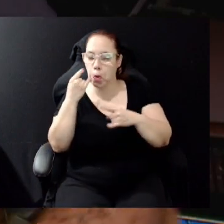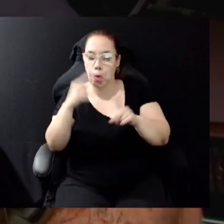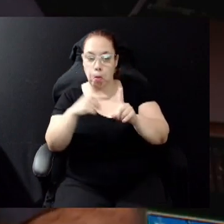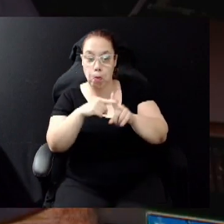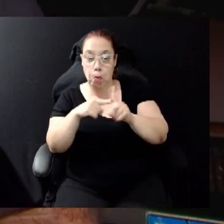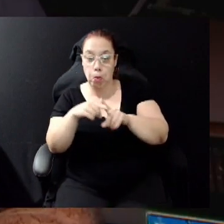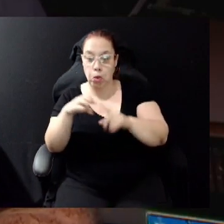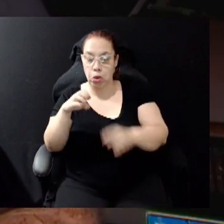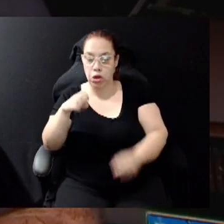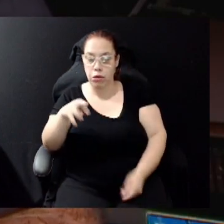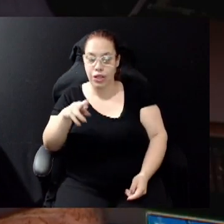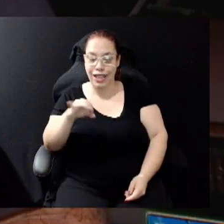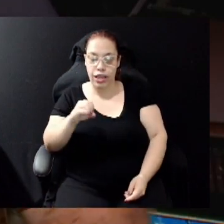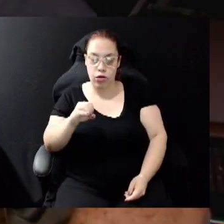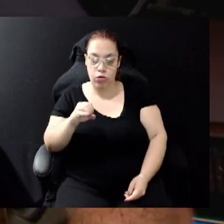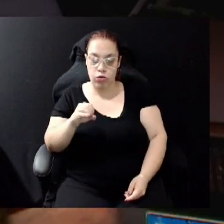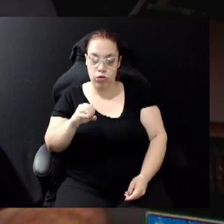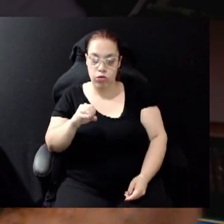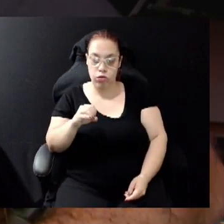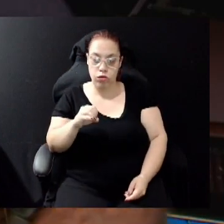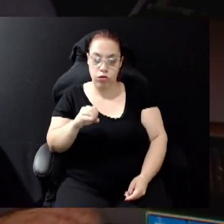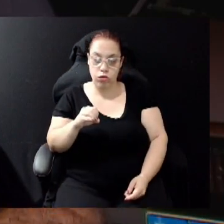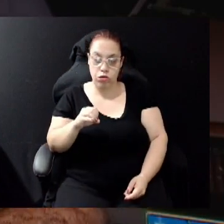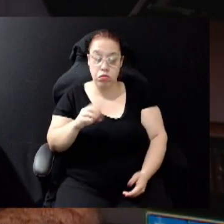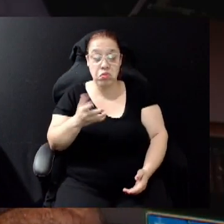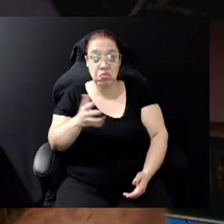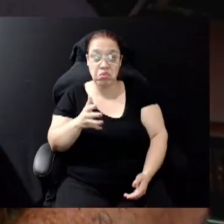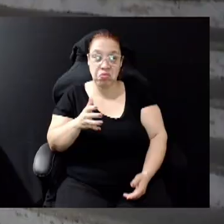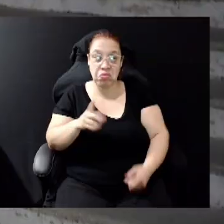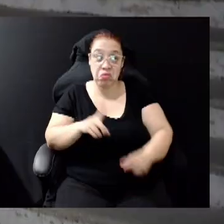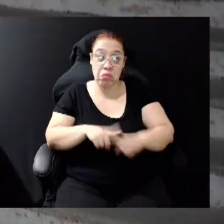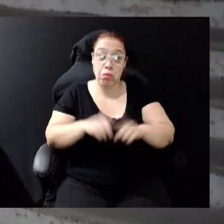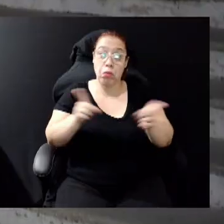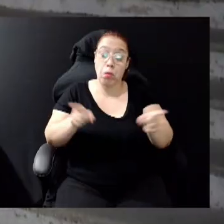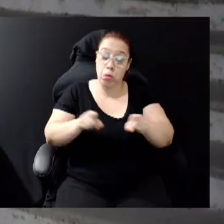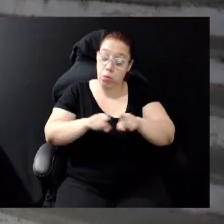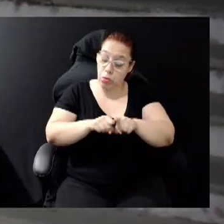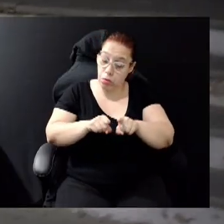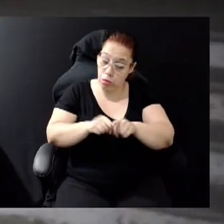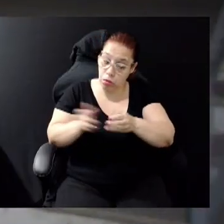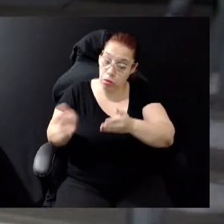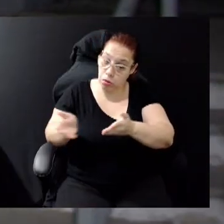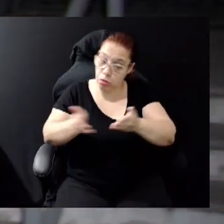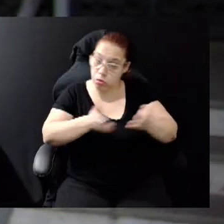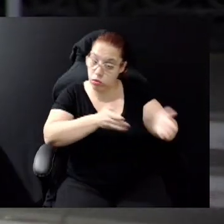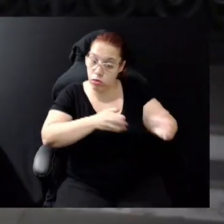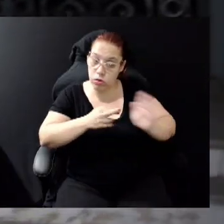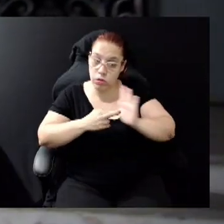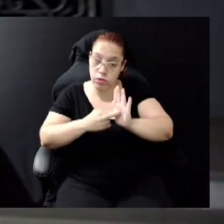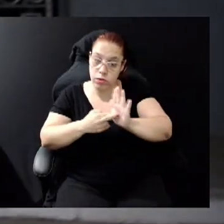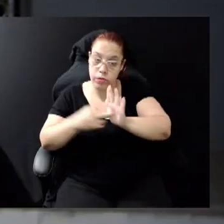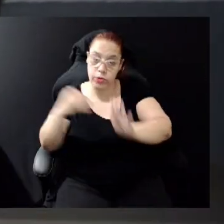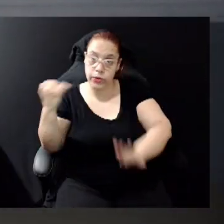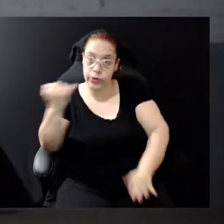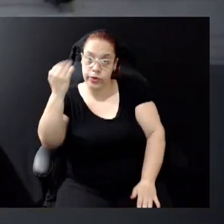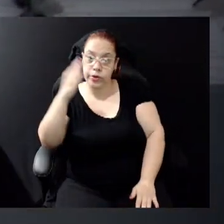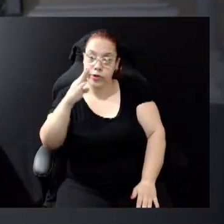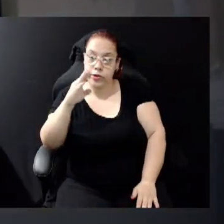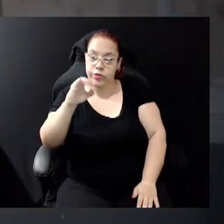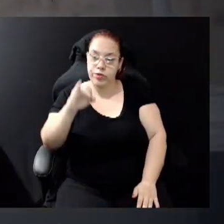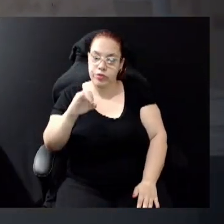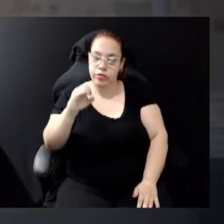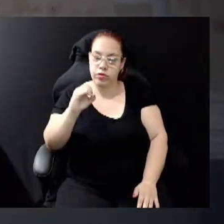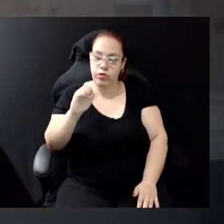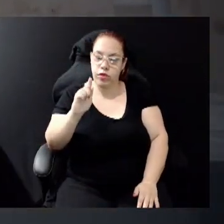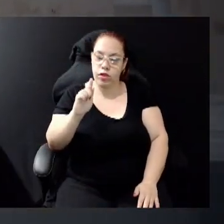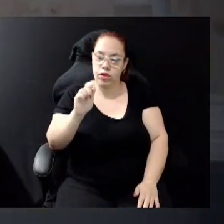do Brasil nesse aspecto, mas ela também revela a importância das biografias de quem está sepultado aqui,